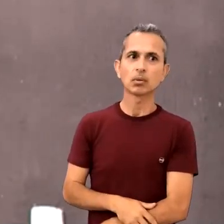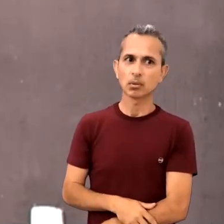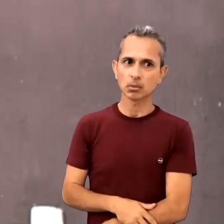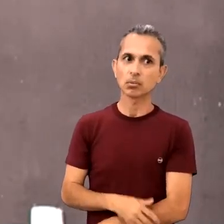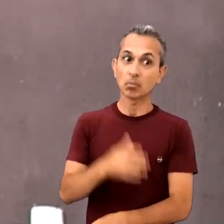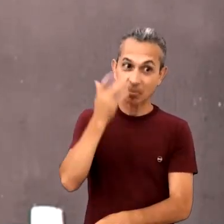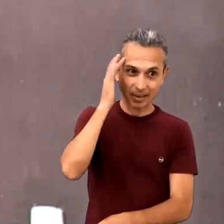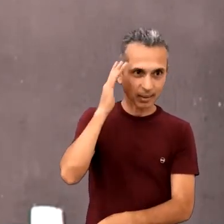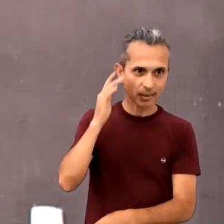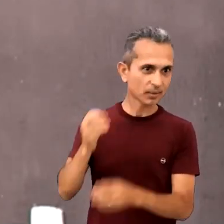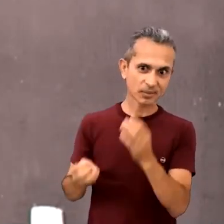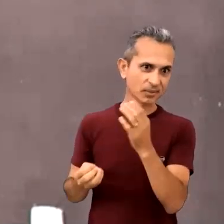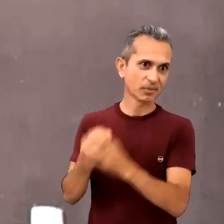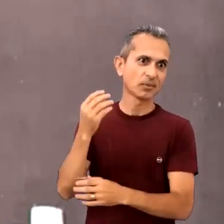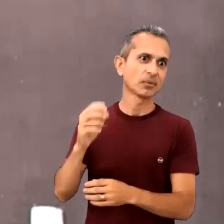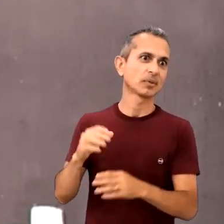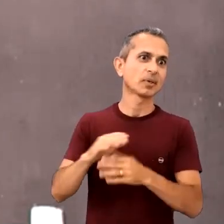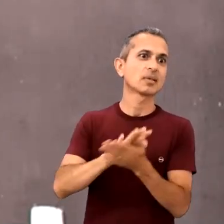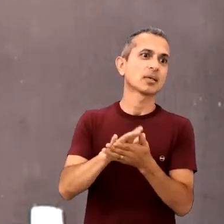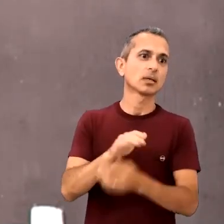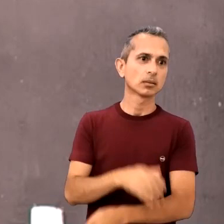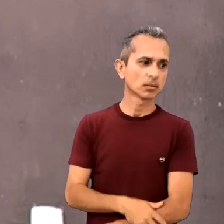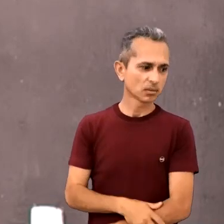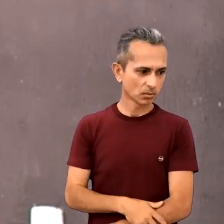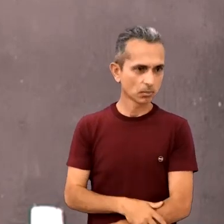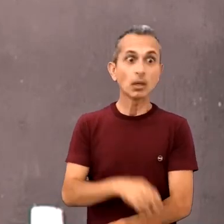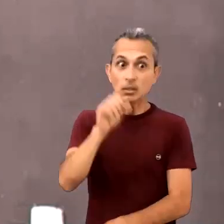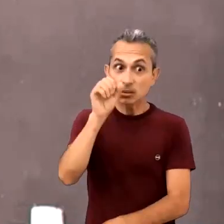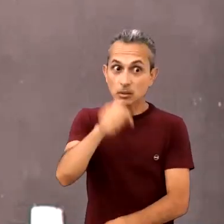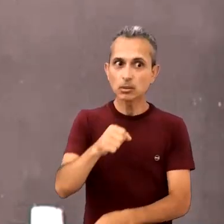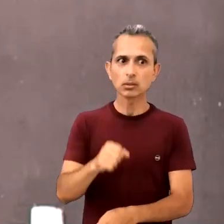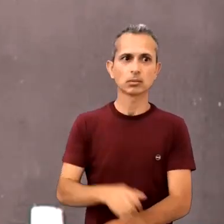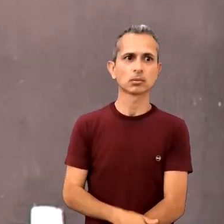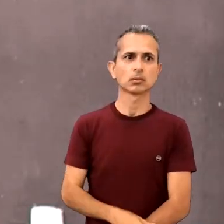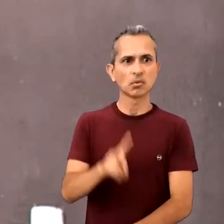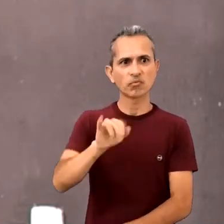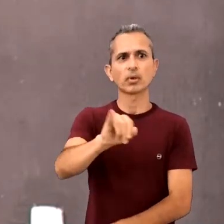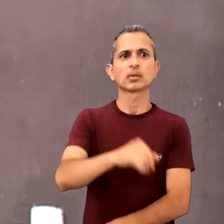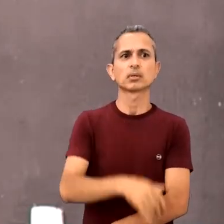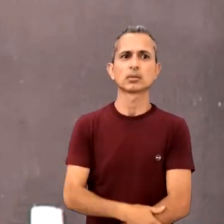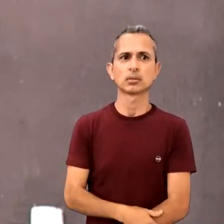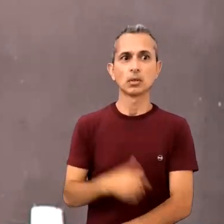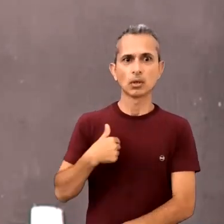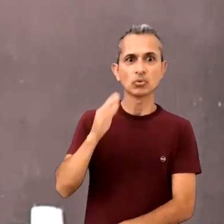acontecer nada. Não, meu filho, não vai acontecer. Vai sim, meu amigo. Eu já fui jovem, eu sei o